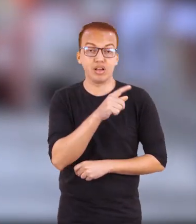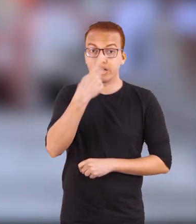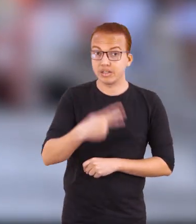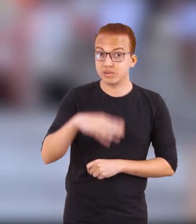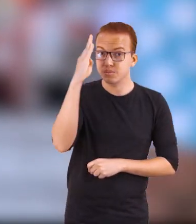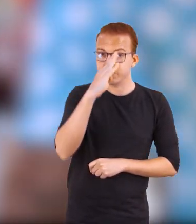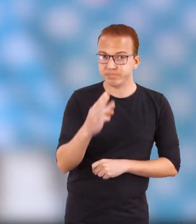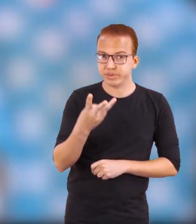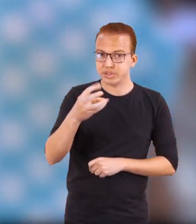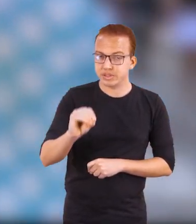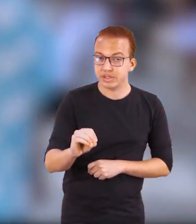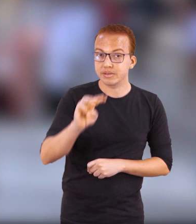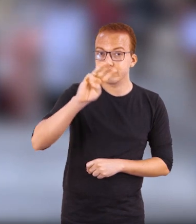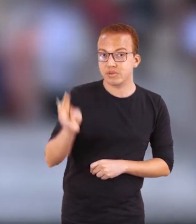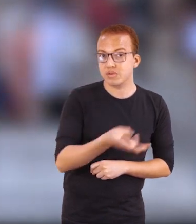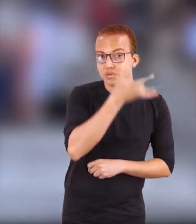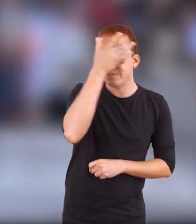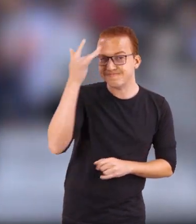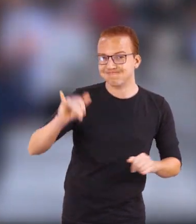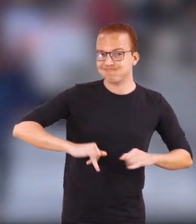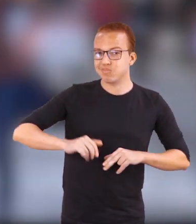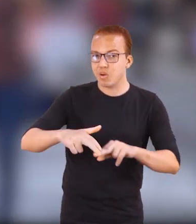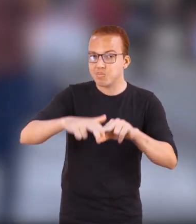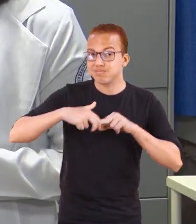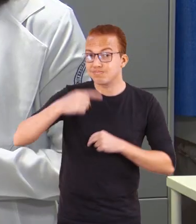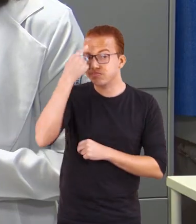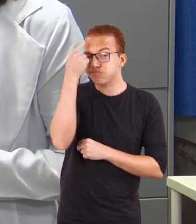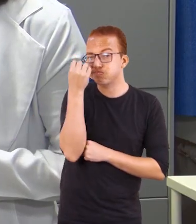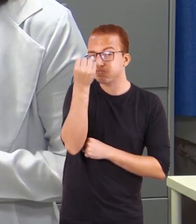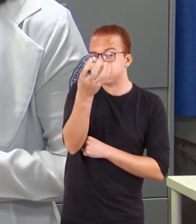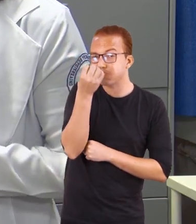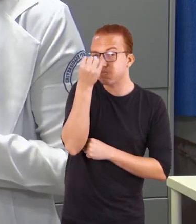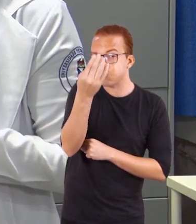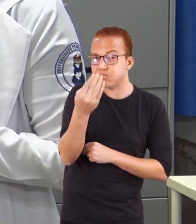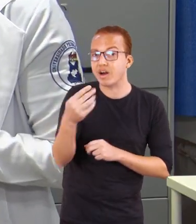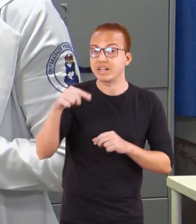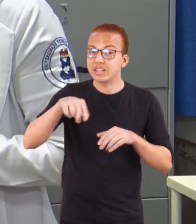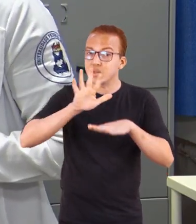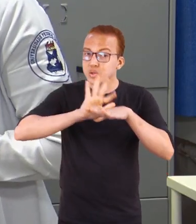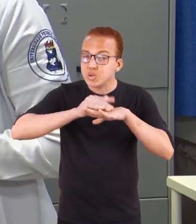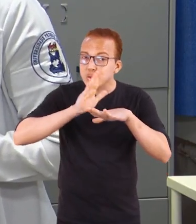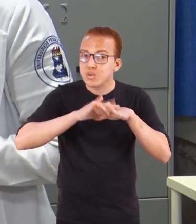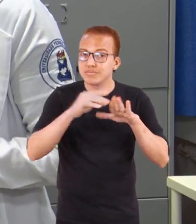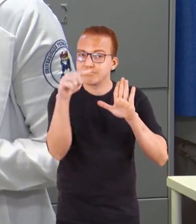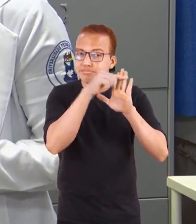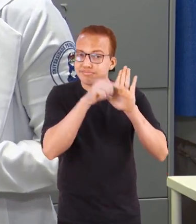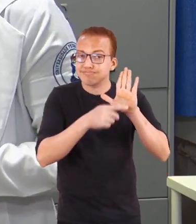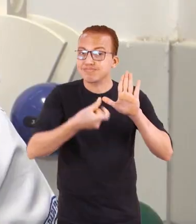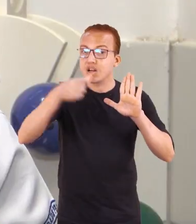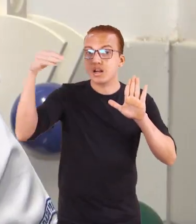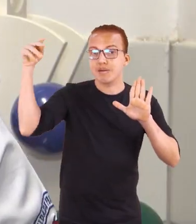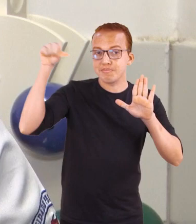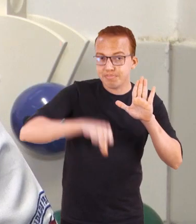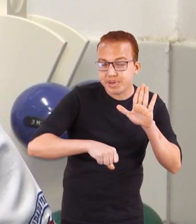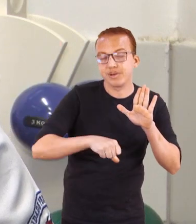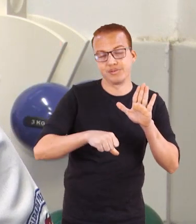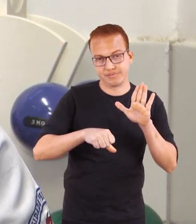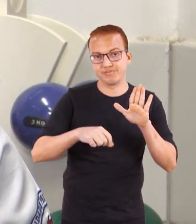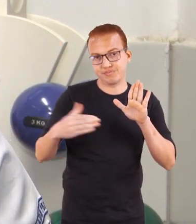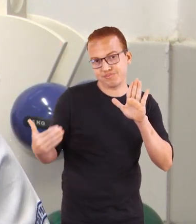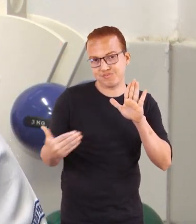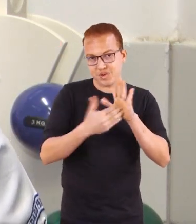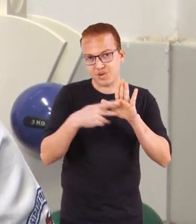Brasil mais de 30 milhões de pessoas sofrem de enxaqueca a doença é a cesta mais incapacitante do mundo